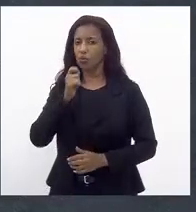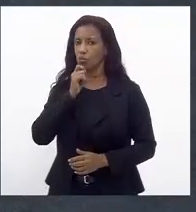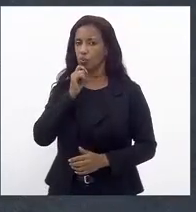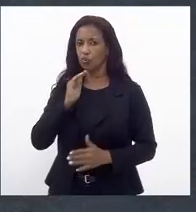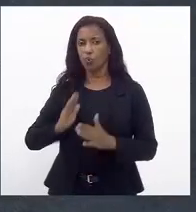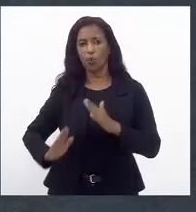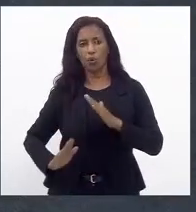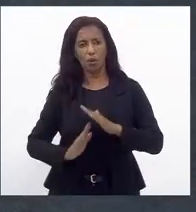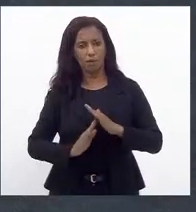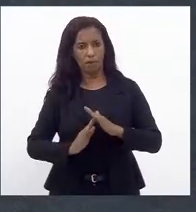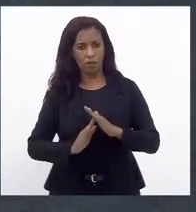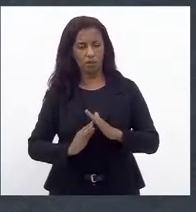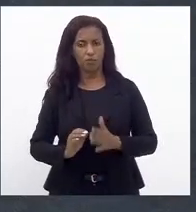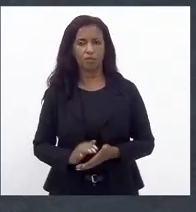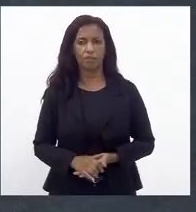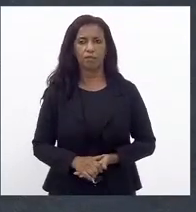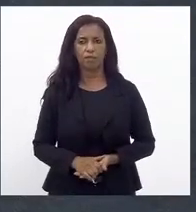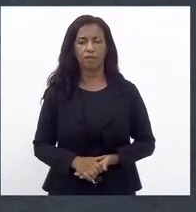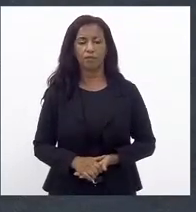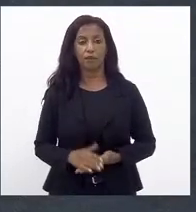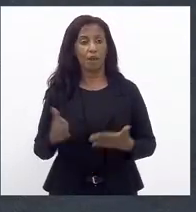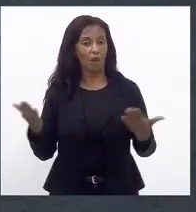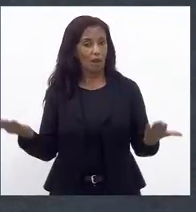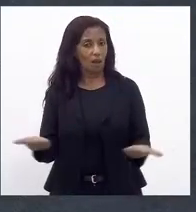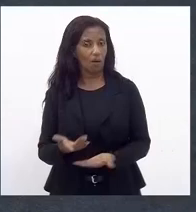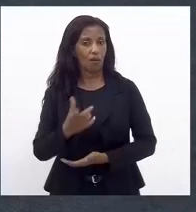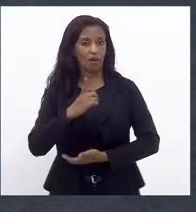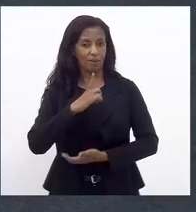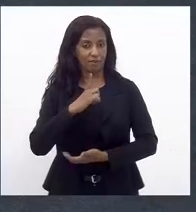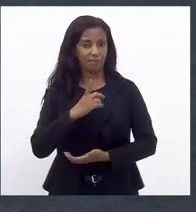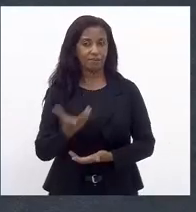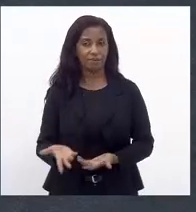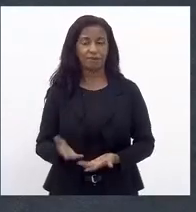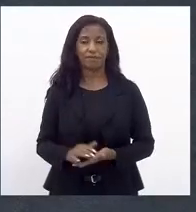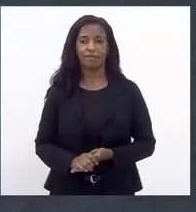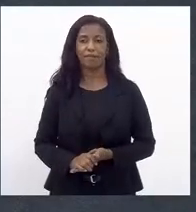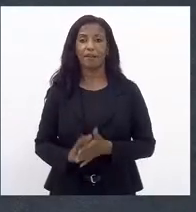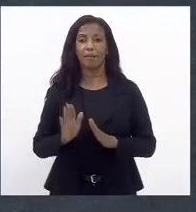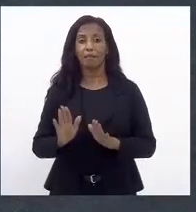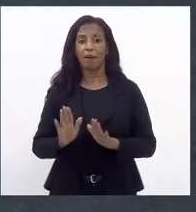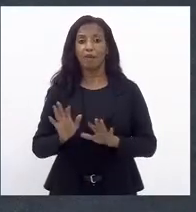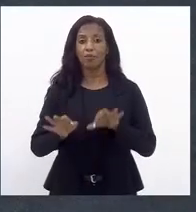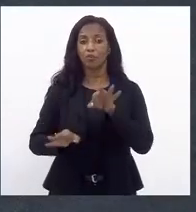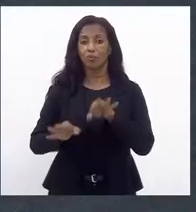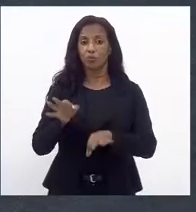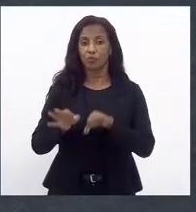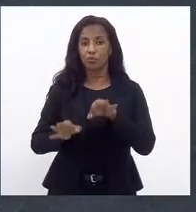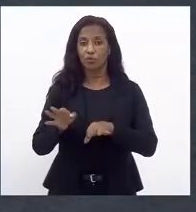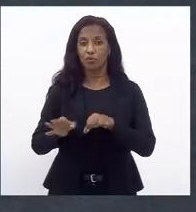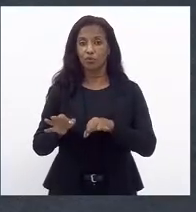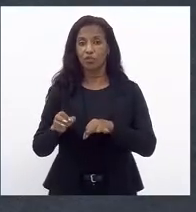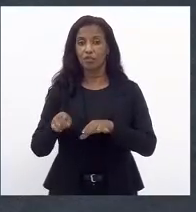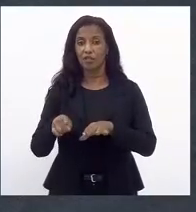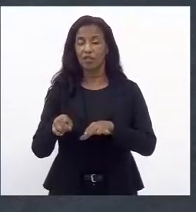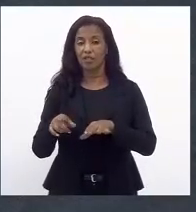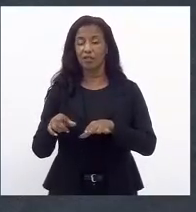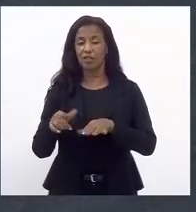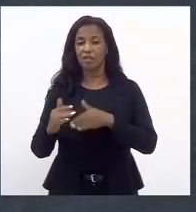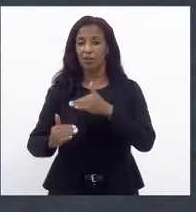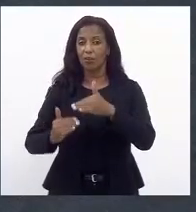tinham um limite de idade bom agora passam a ter mas por uma questão de Justiça através dessa